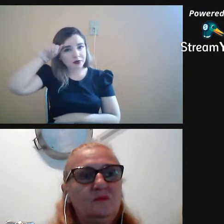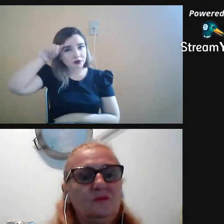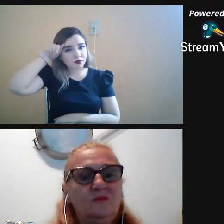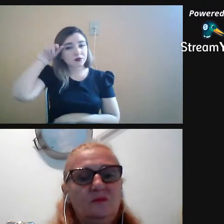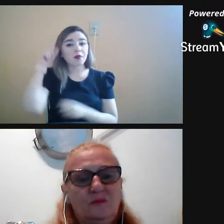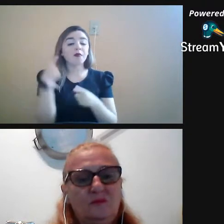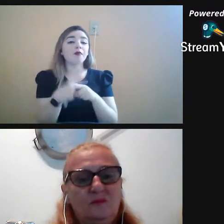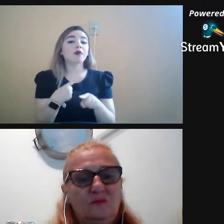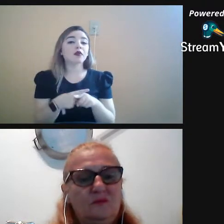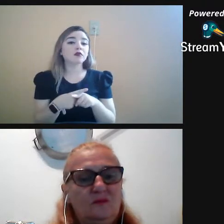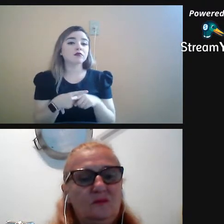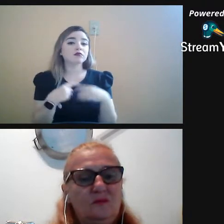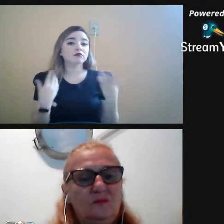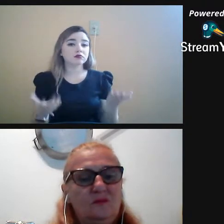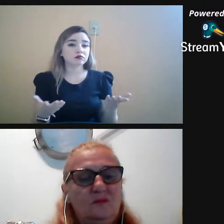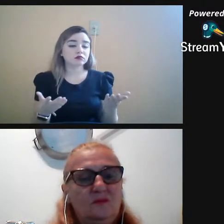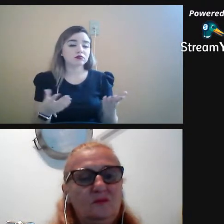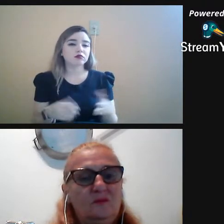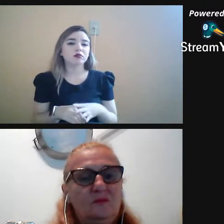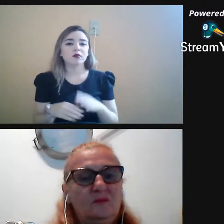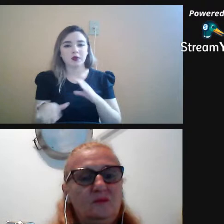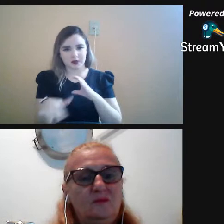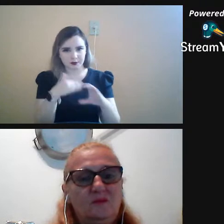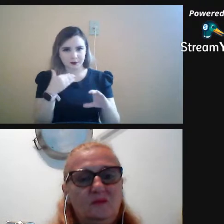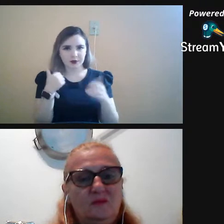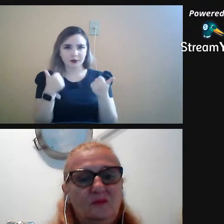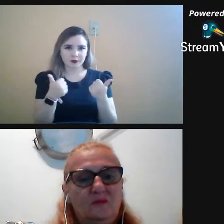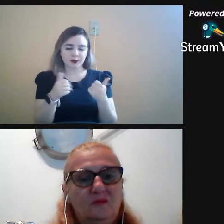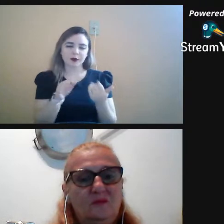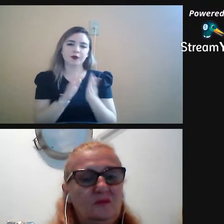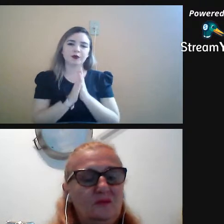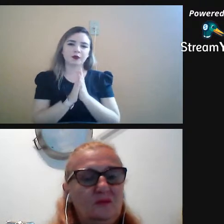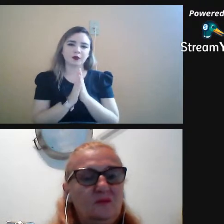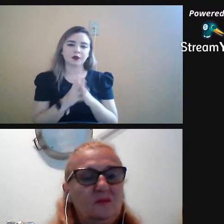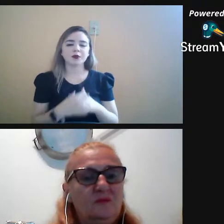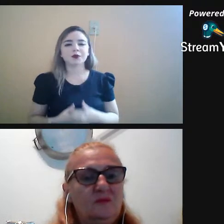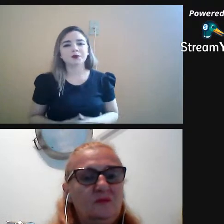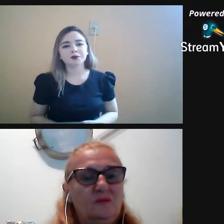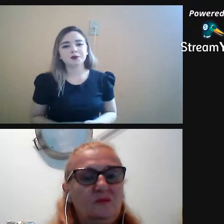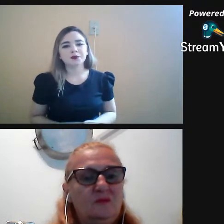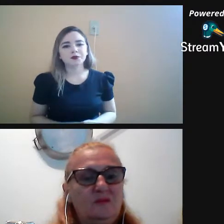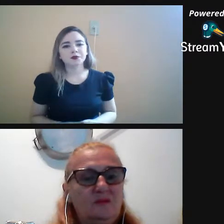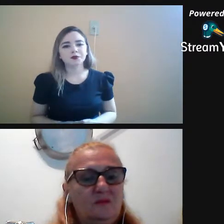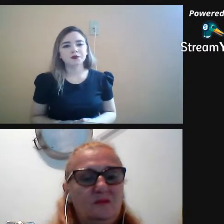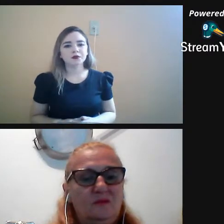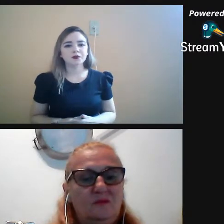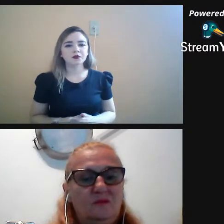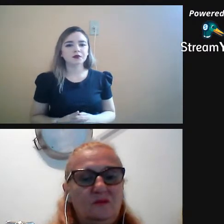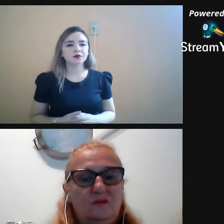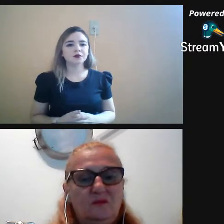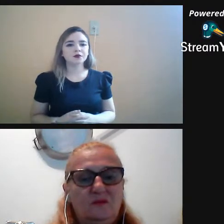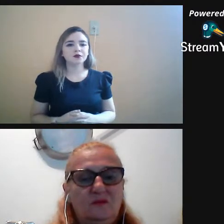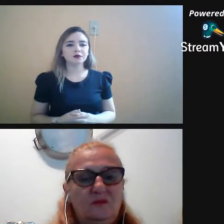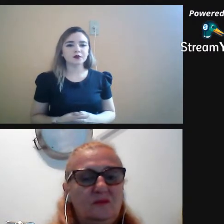mim, por favor. Olha, o Renato,